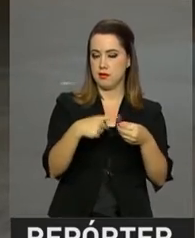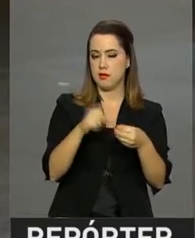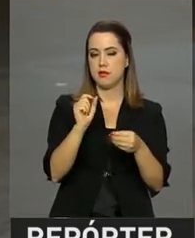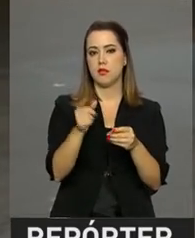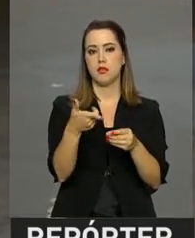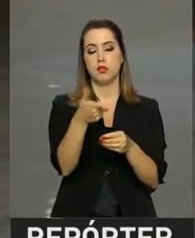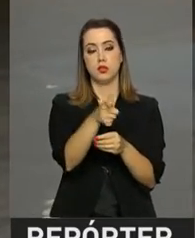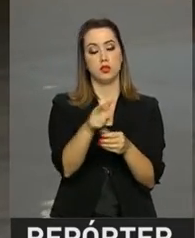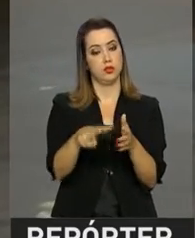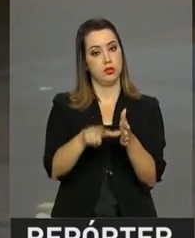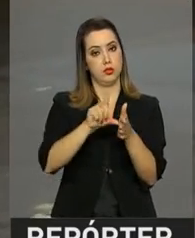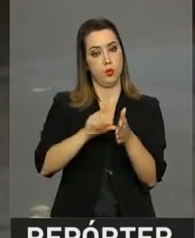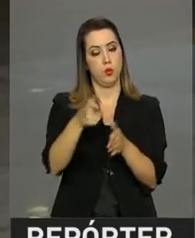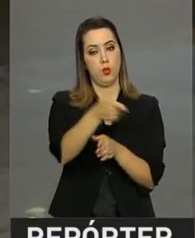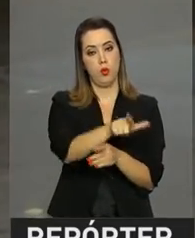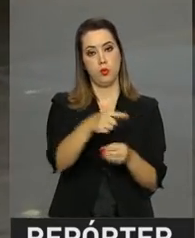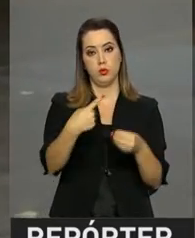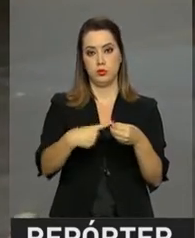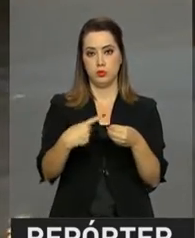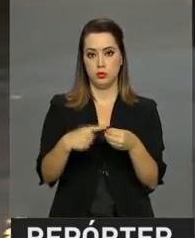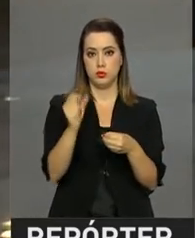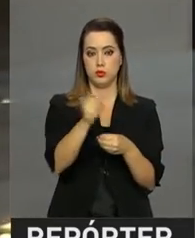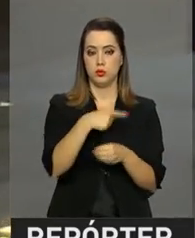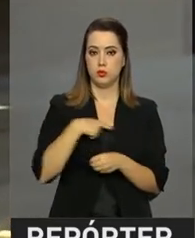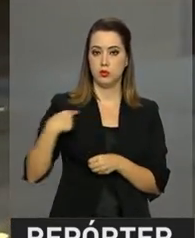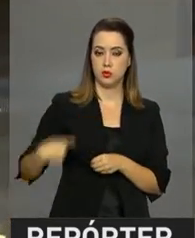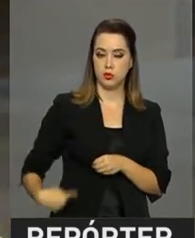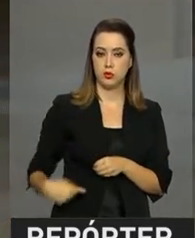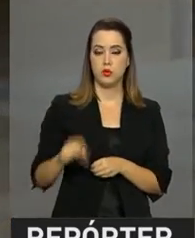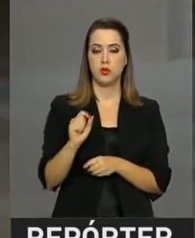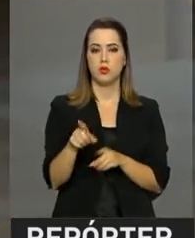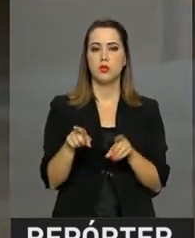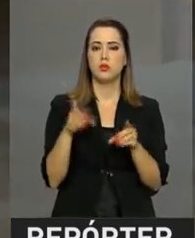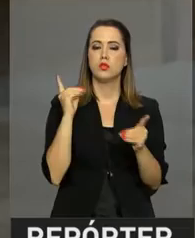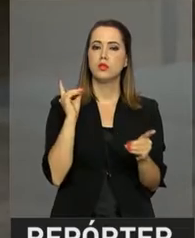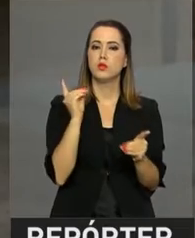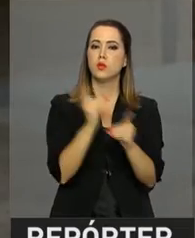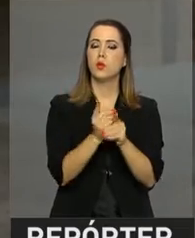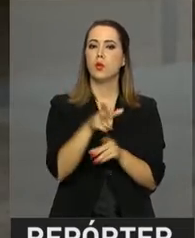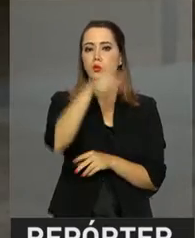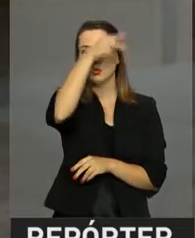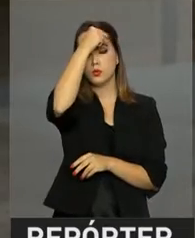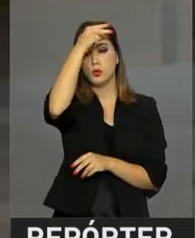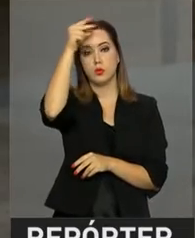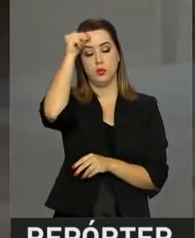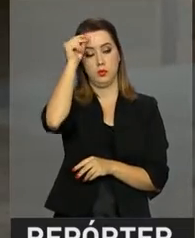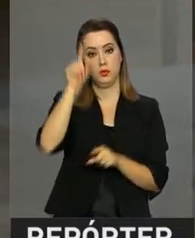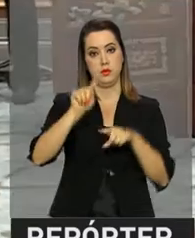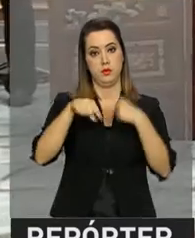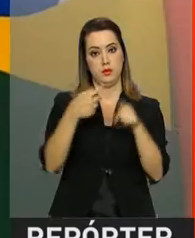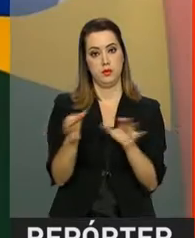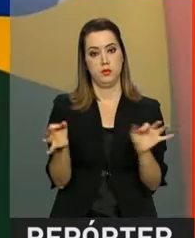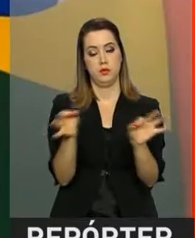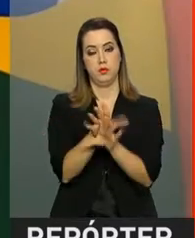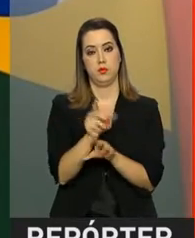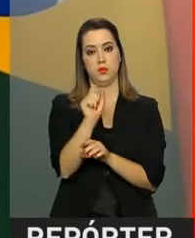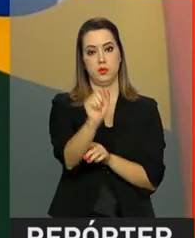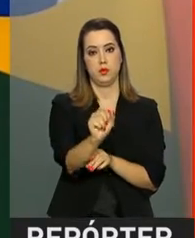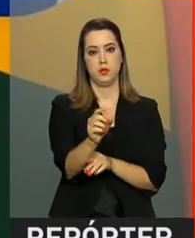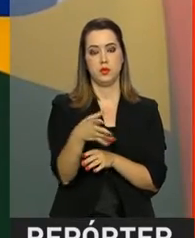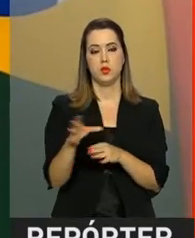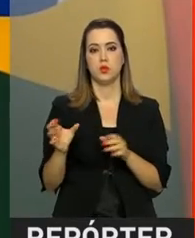centro financeiro tanto da China quanto da Ásia. Se encontrou com o prefeito da cidade e fez o encerramento do Fórum